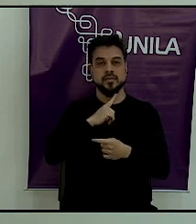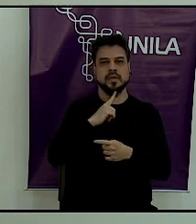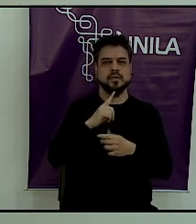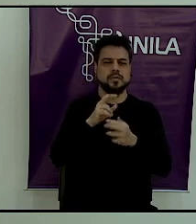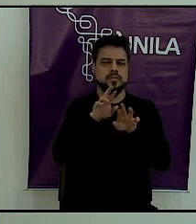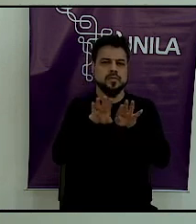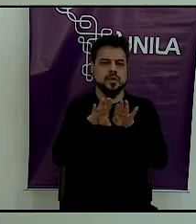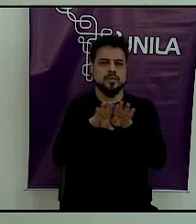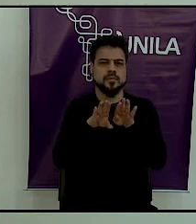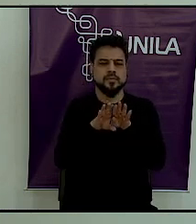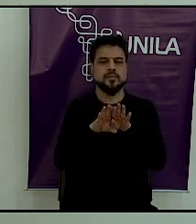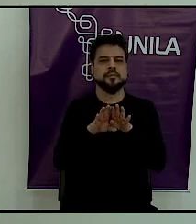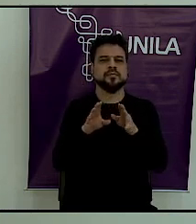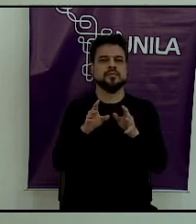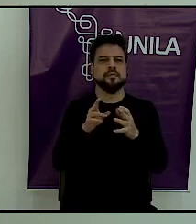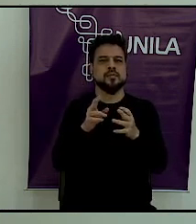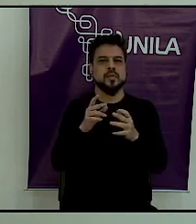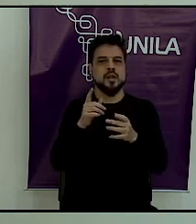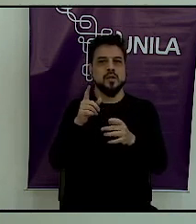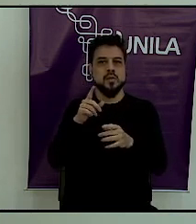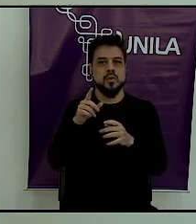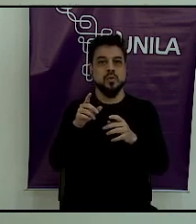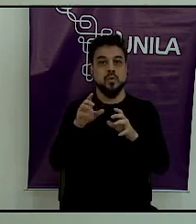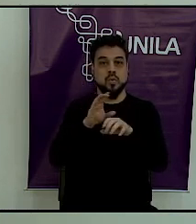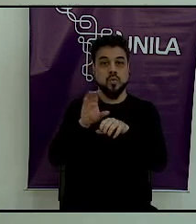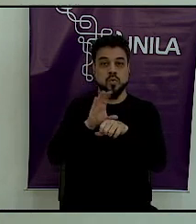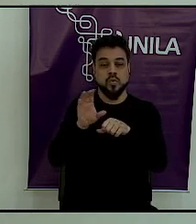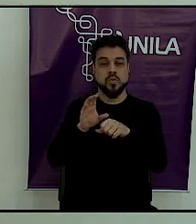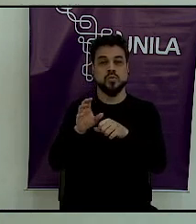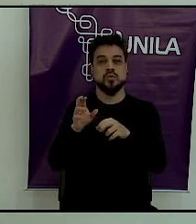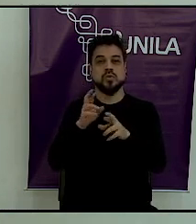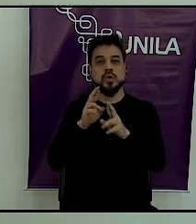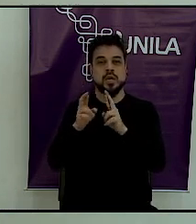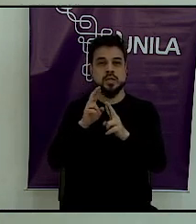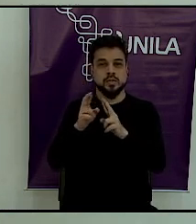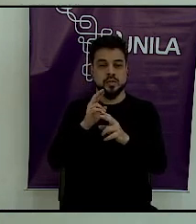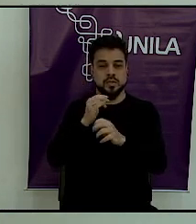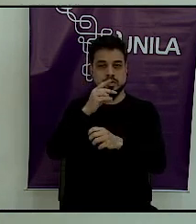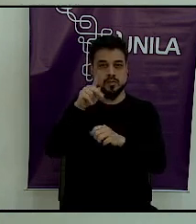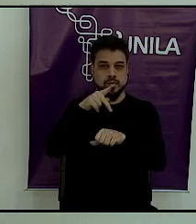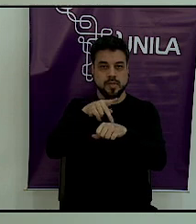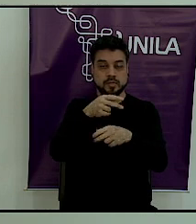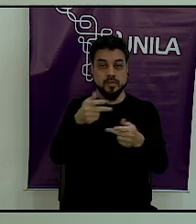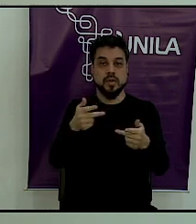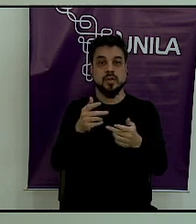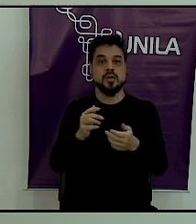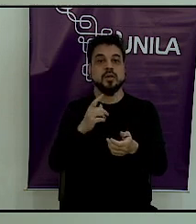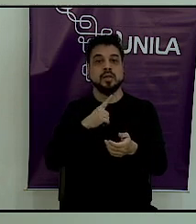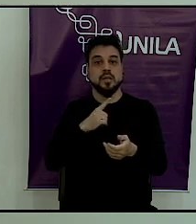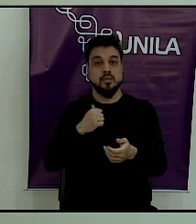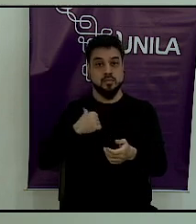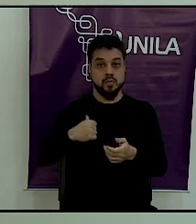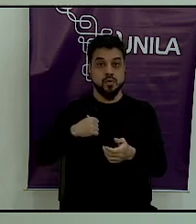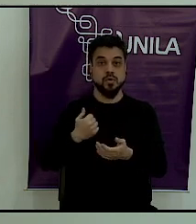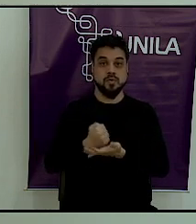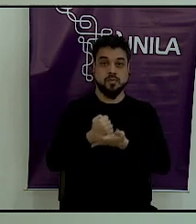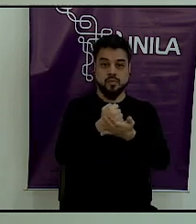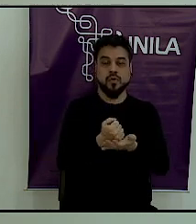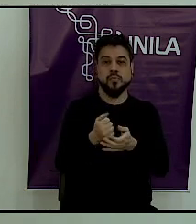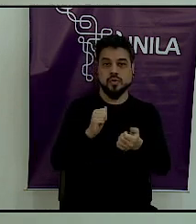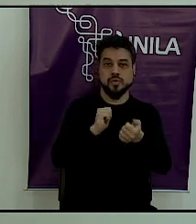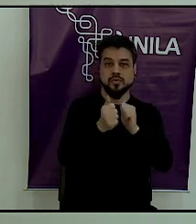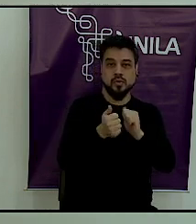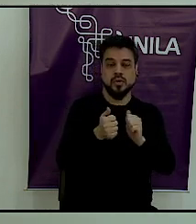ação do curso de Relações Internacionais com bolsas e atividades, incentivo ao esporte para participantes aqui